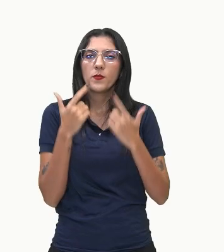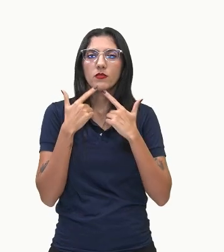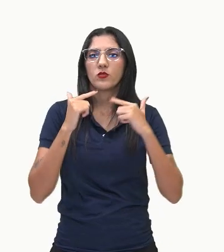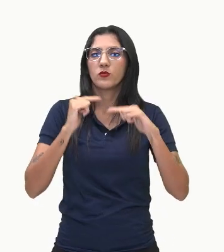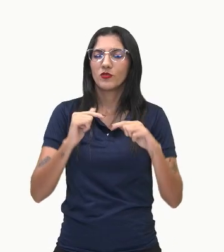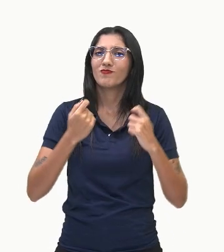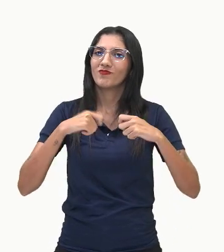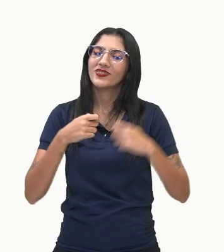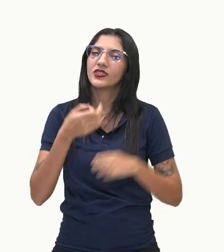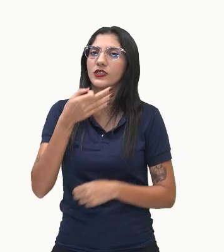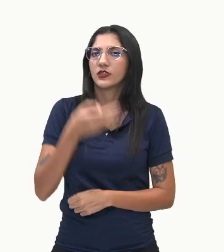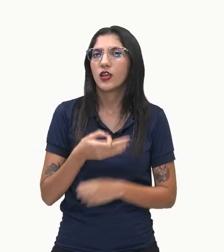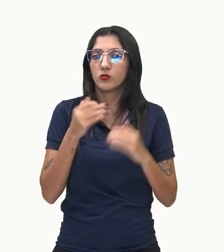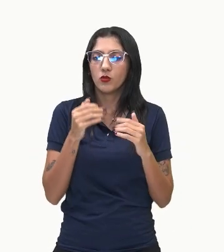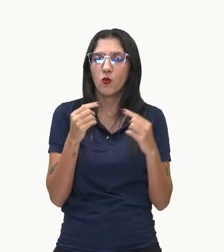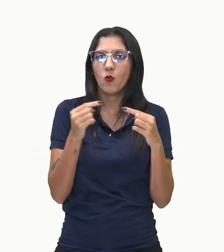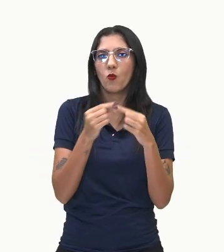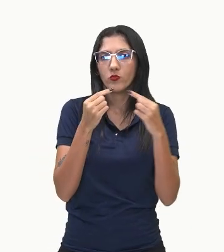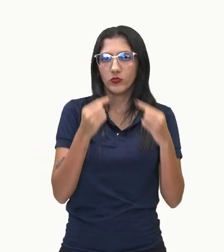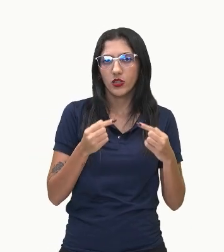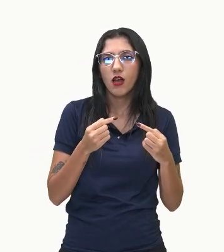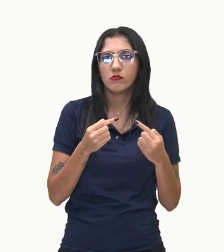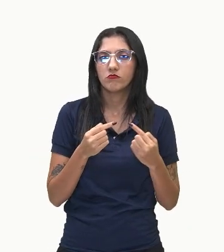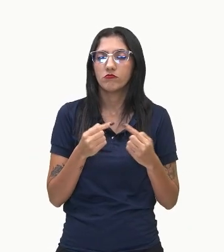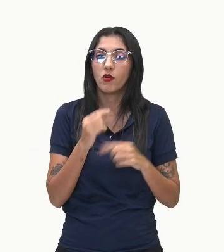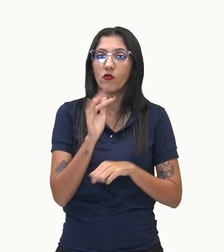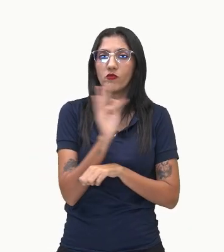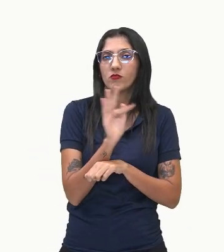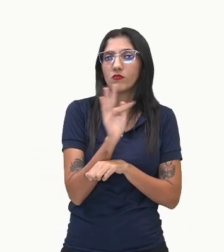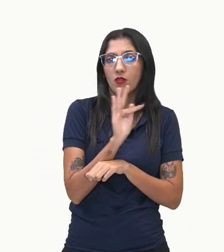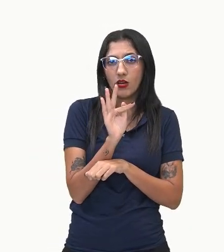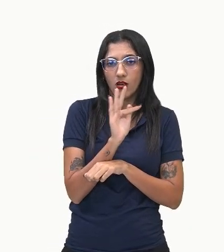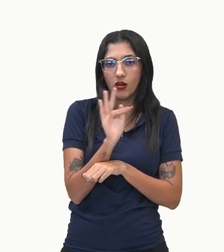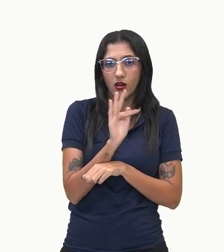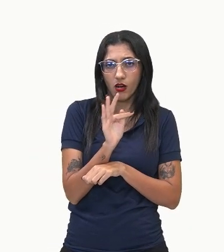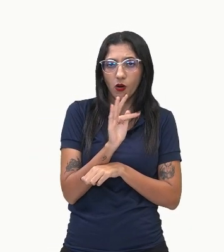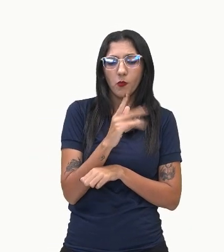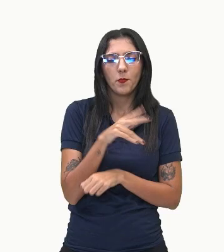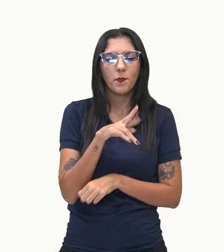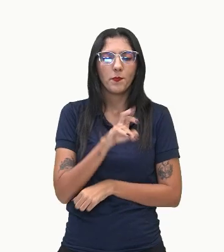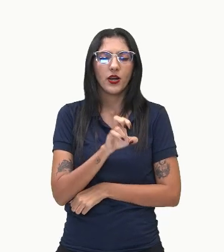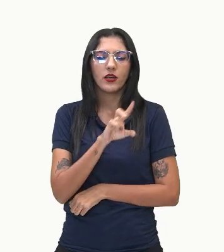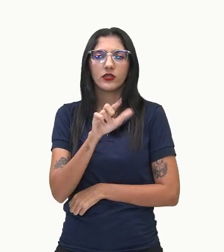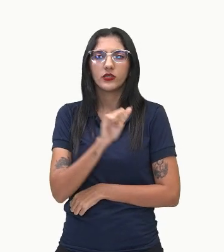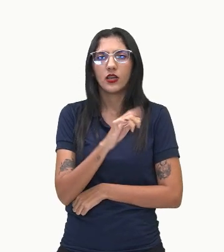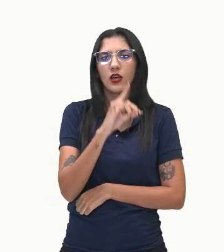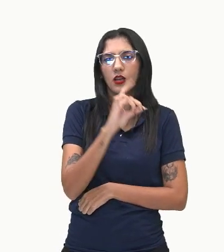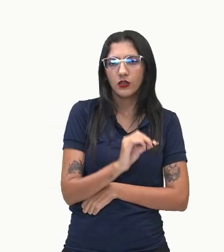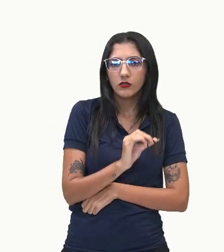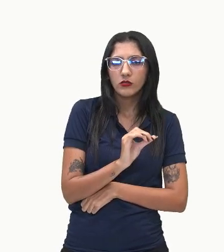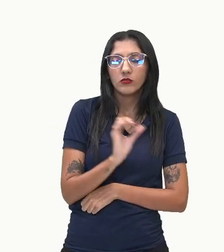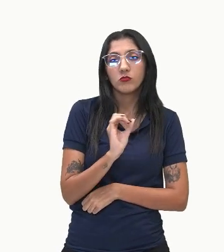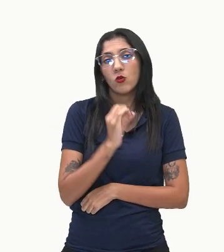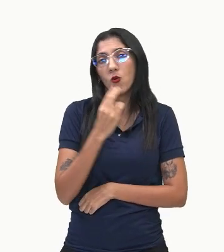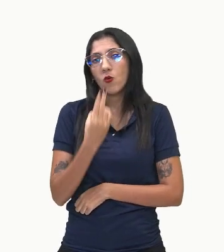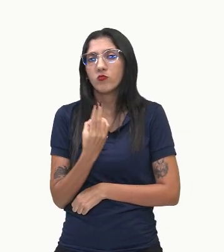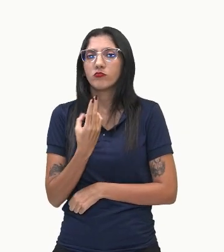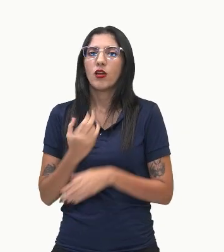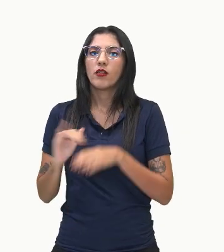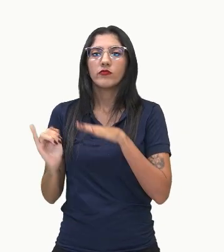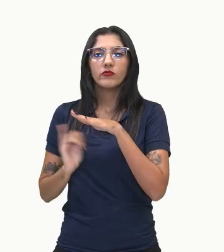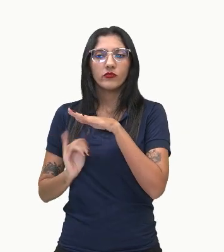ser adequada, sendo ela formal, prezado Senhor, etc., e